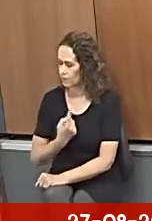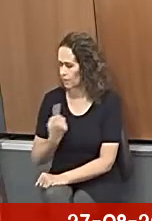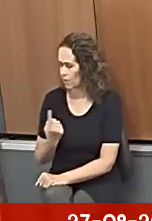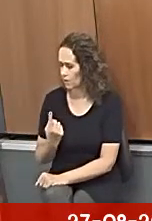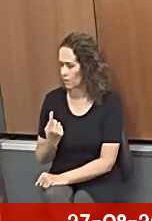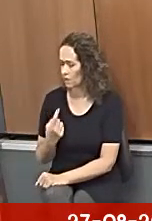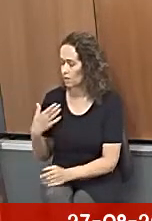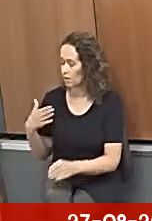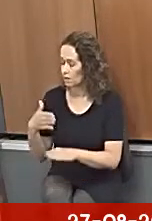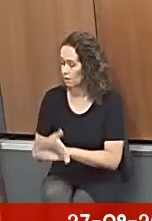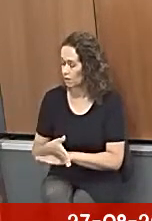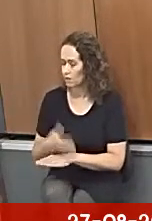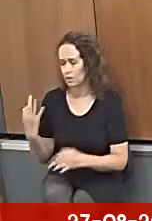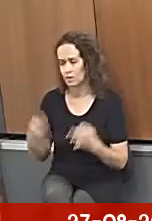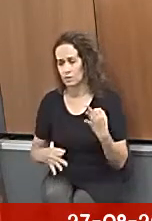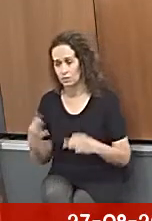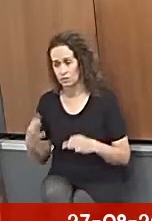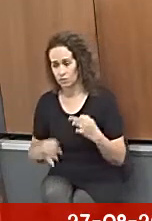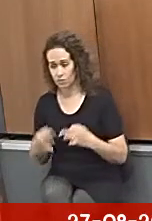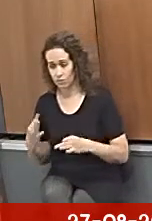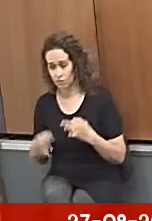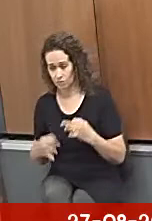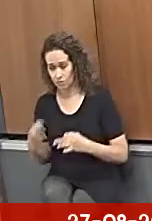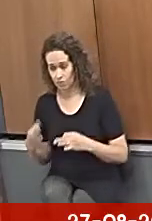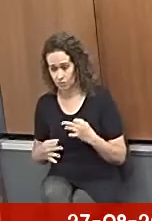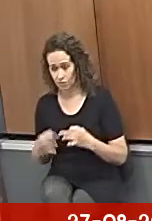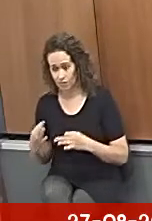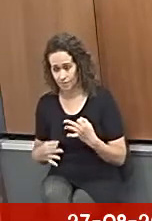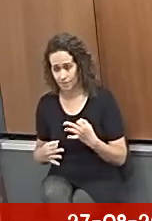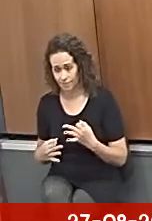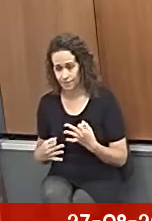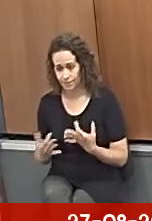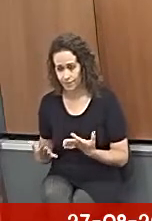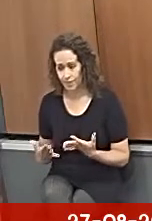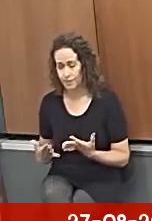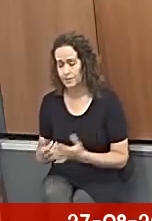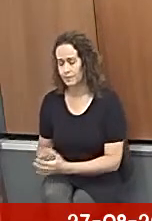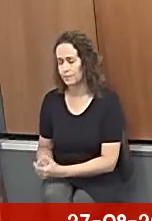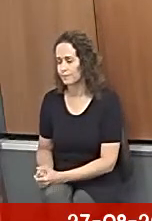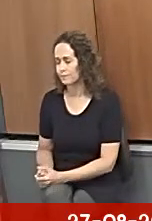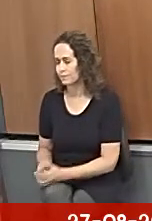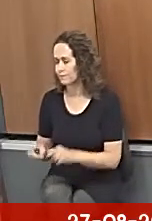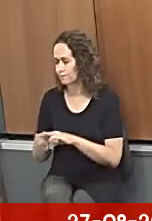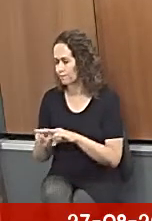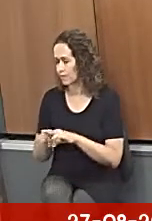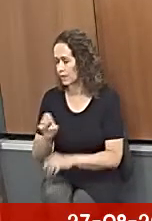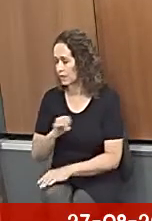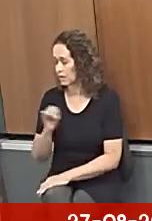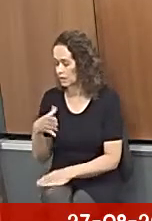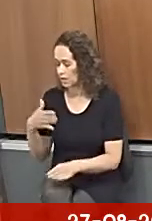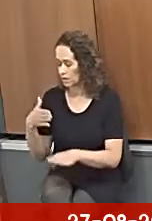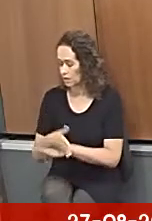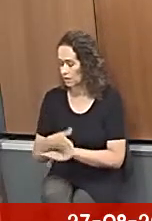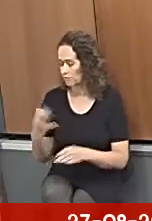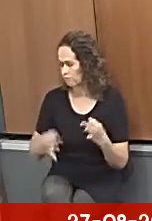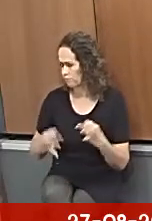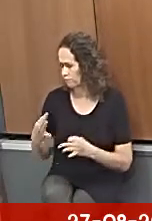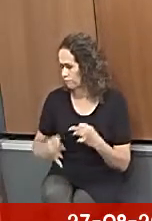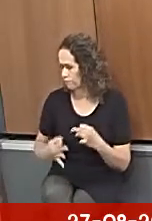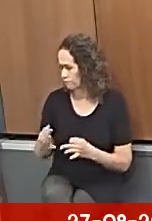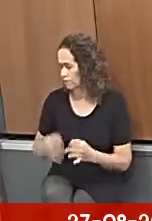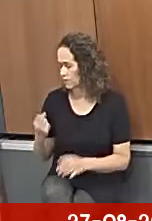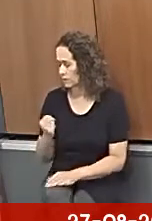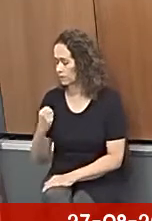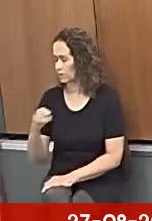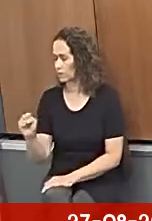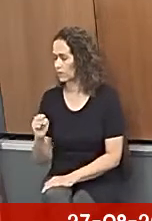acesso à justiça que é muito mais amplo que o acesso ao poder judiciário quando a gente proporcionam acesso à justiça ea defensoria ministério público